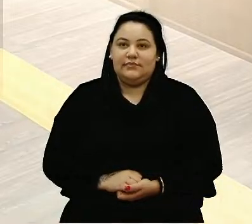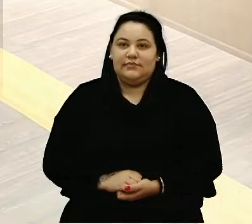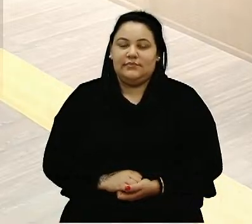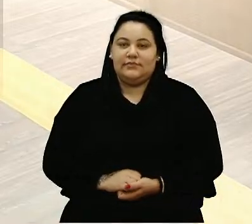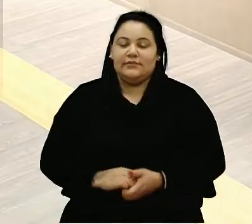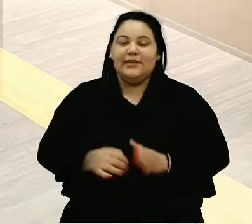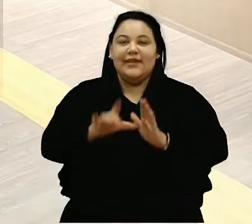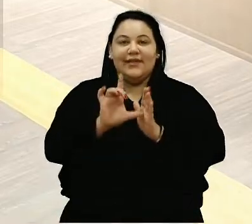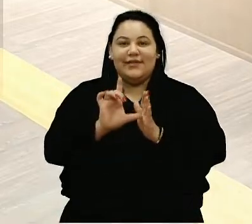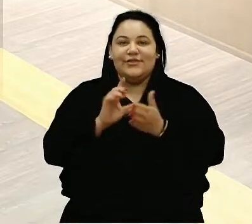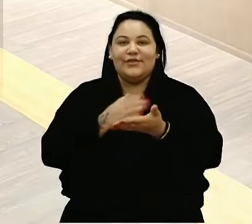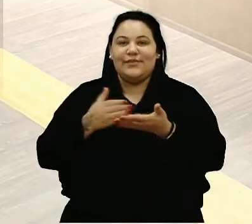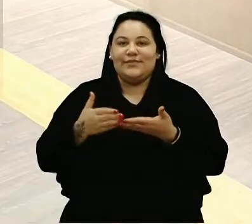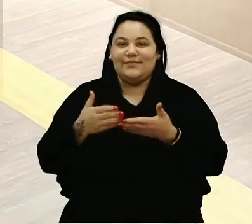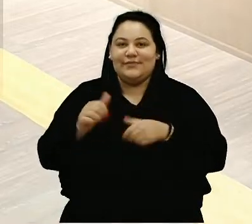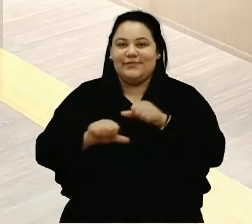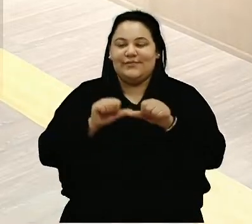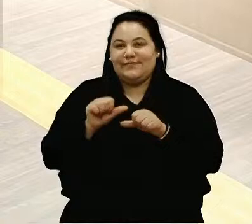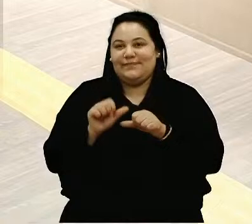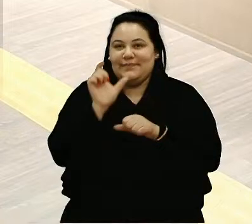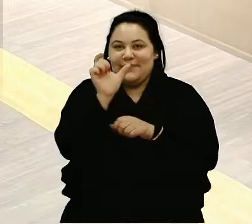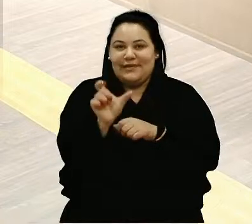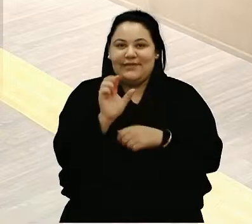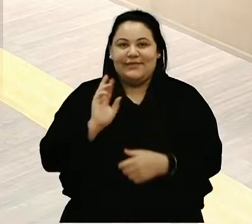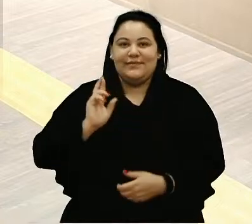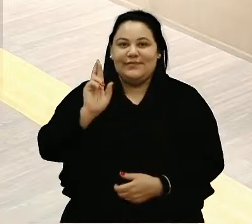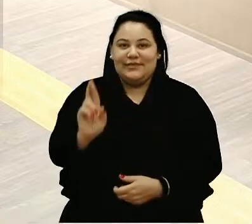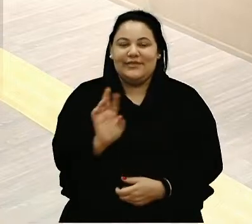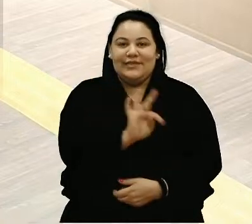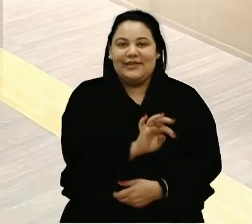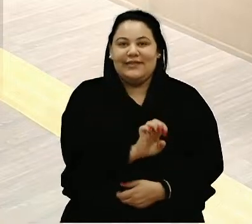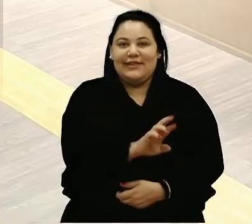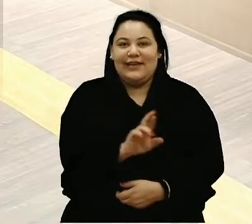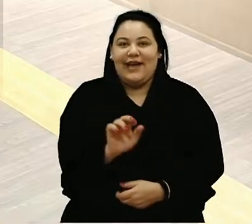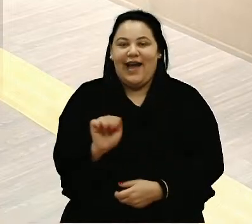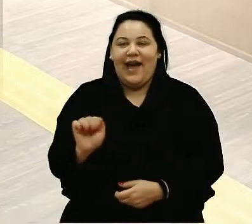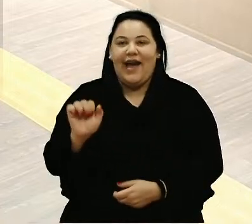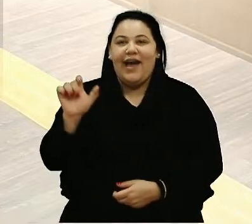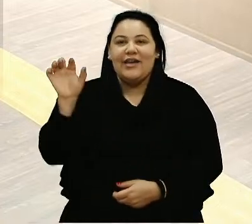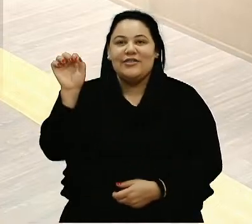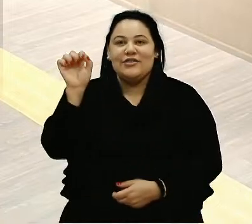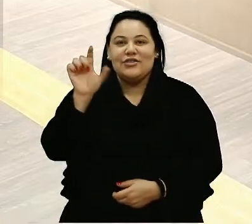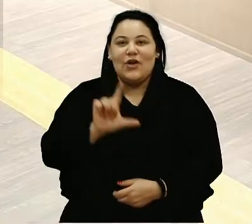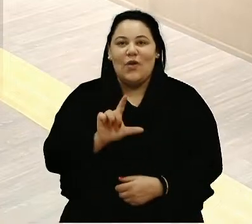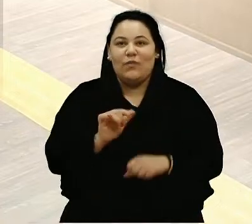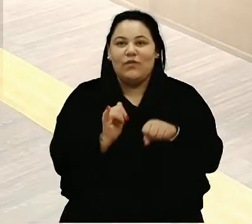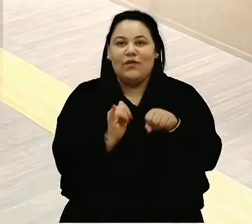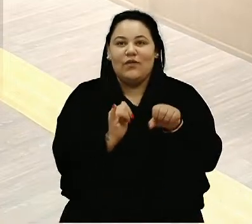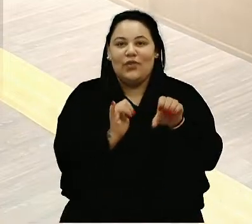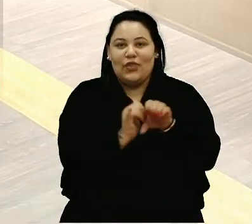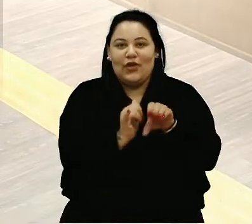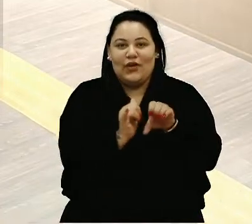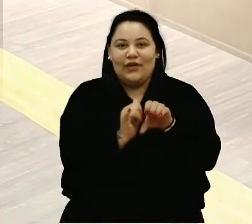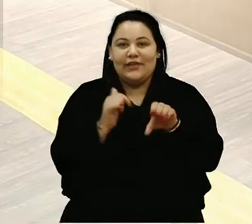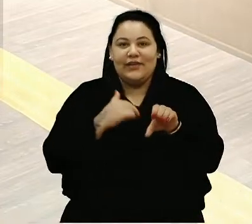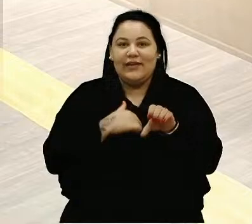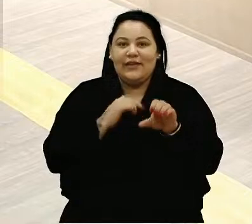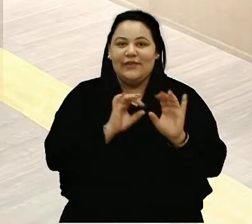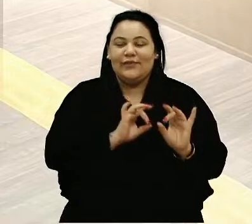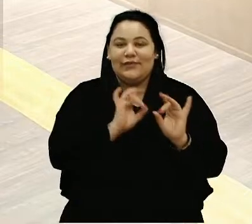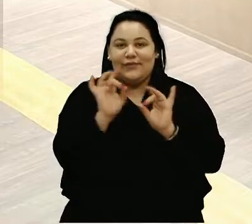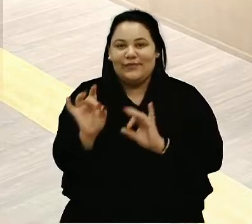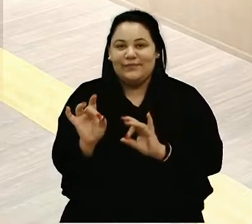Antes de passarmos a palavra ao representante da TerraSol Toyota, convido a todos para acompanharmos a um